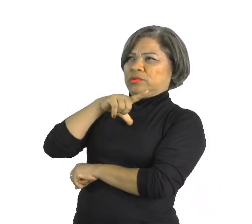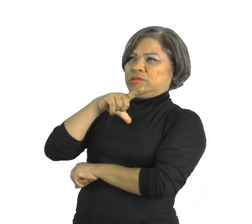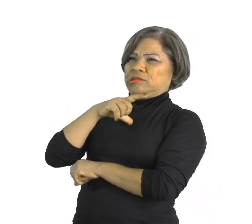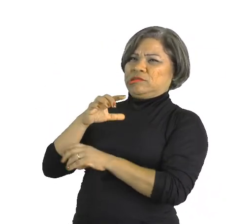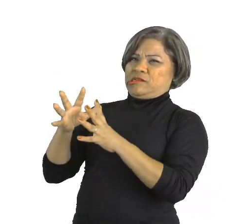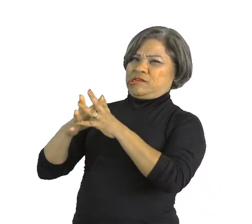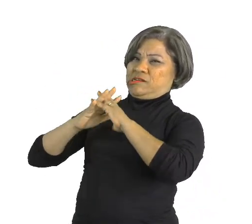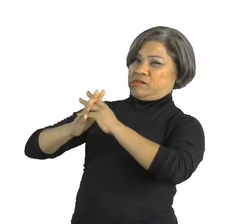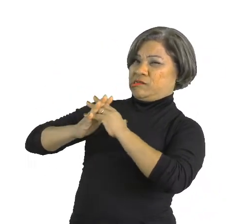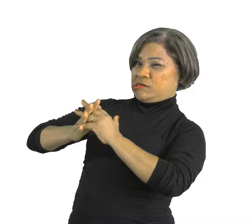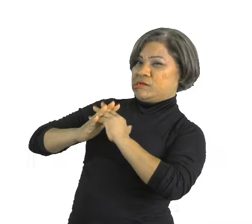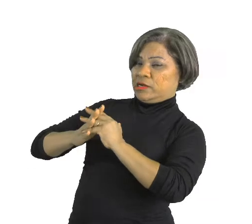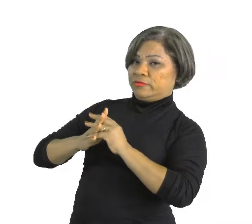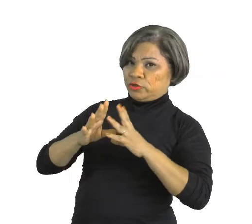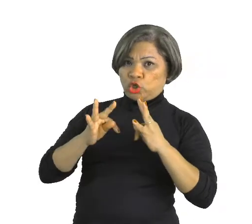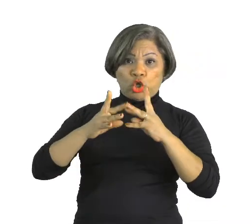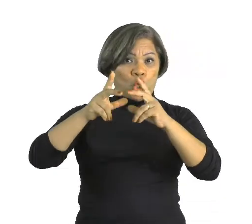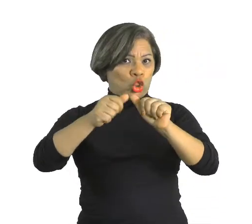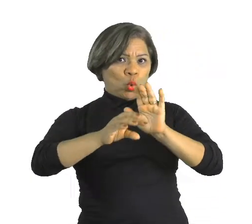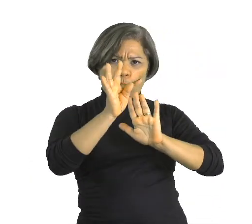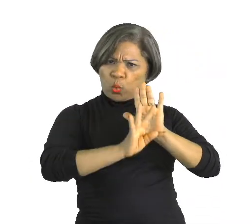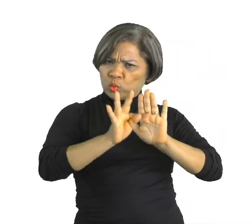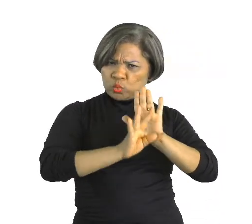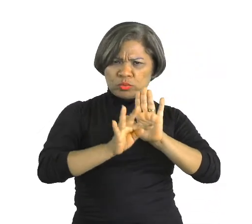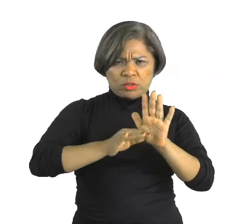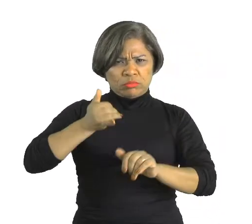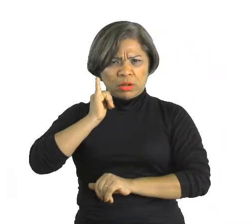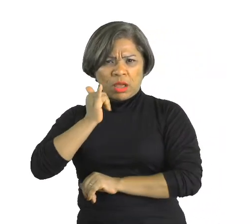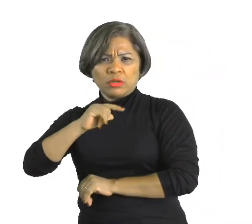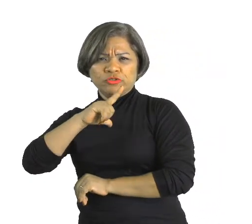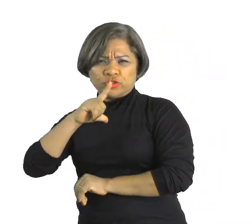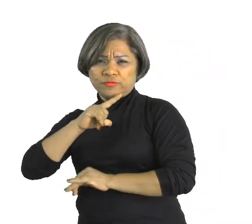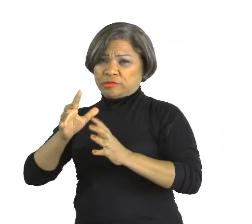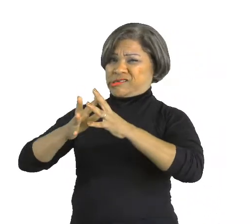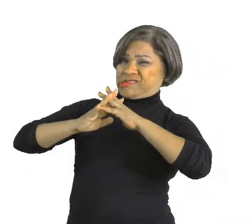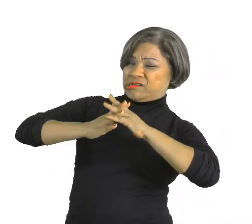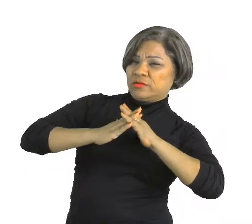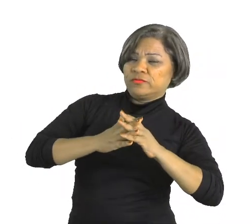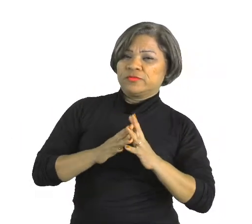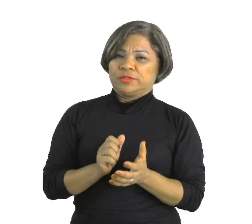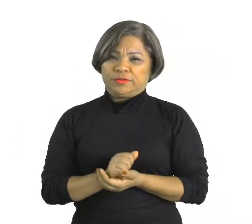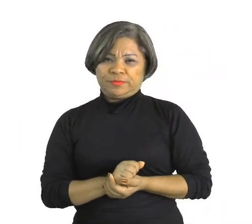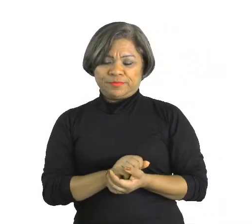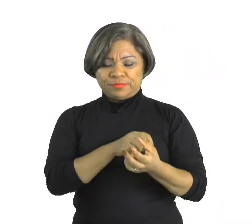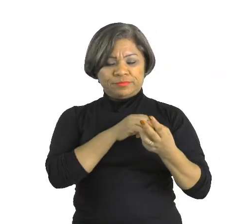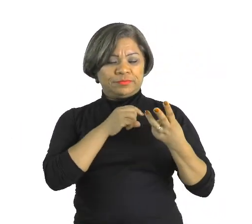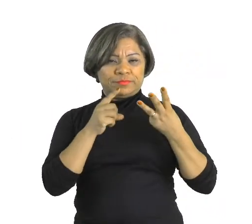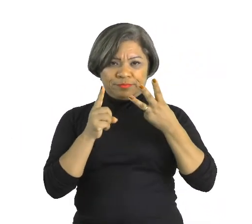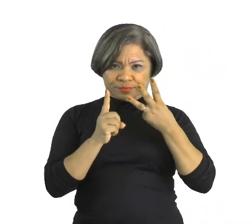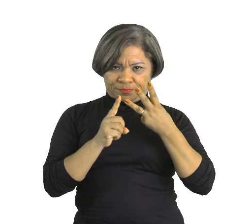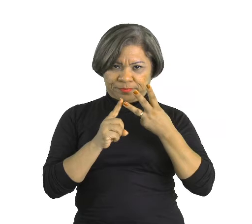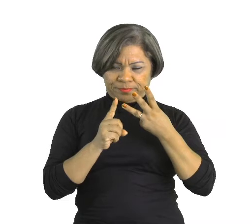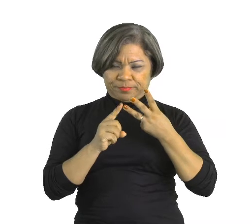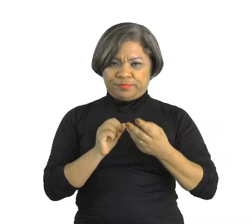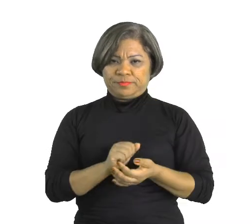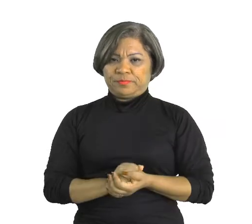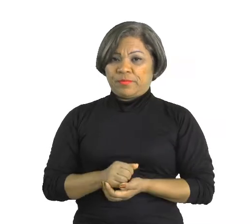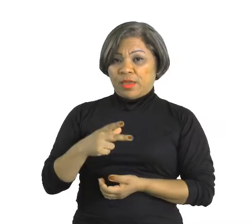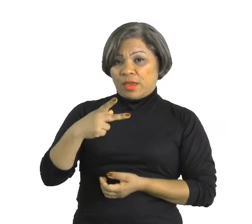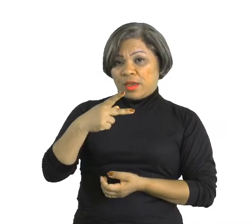texto narrativo tem aquele momento do conflito, não é? Será que é esse? Vamos para a terceira opção.